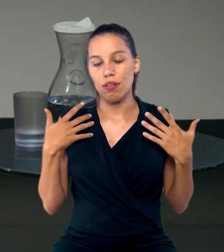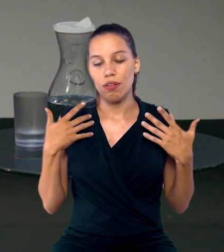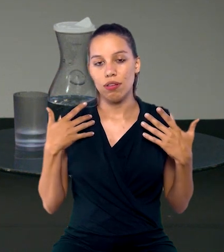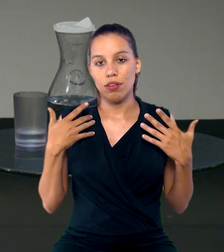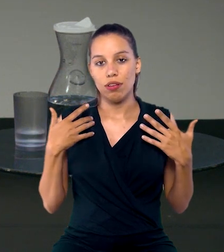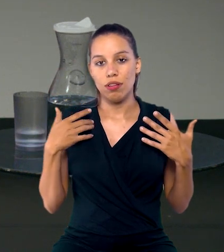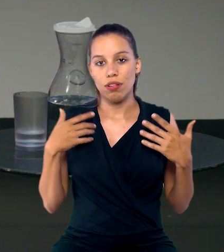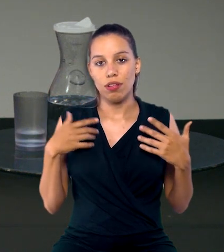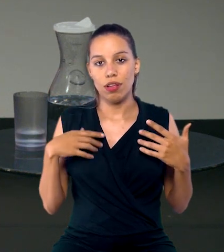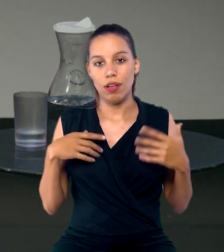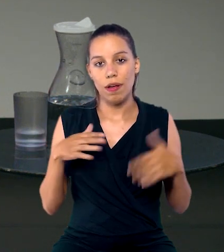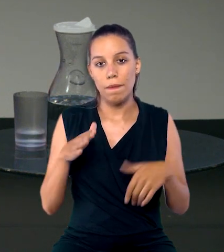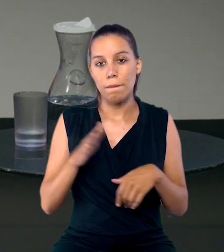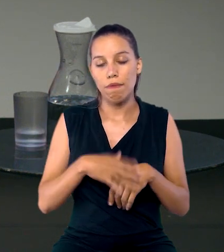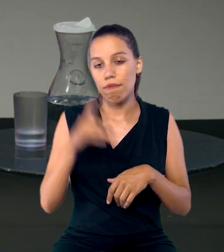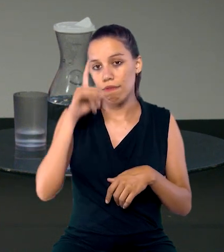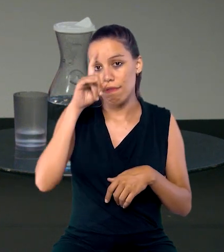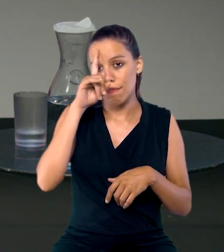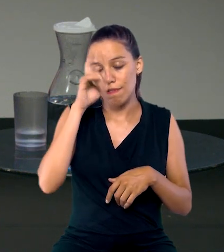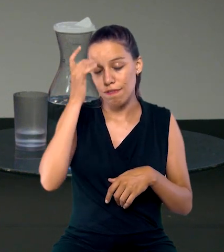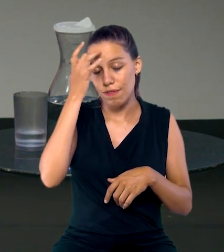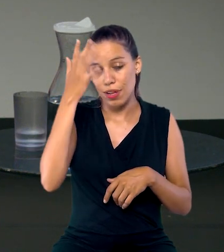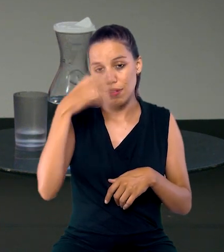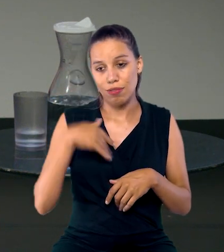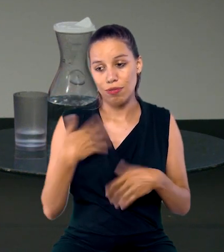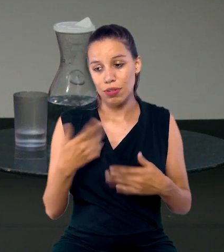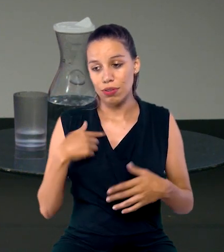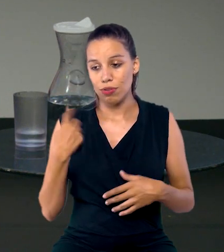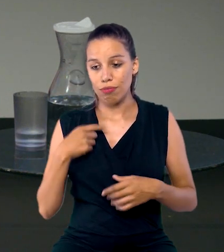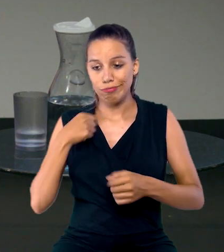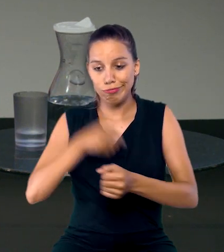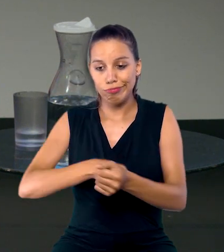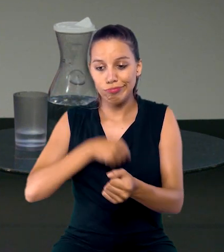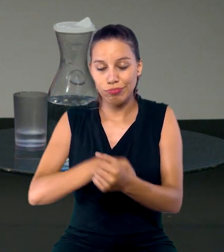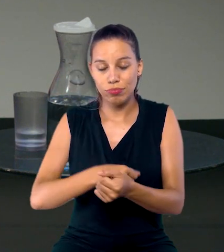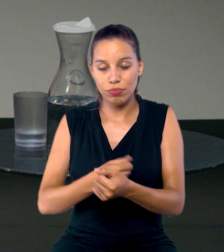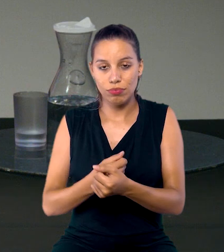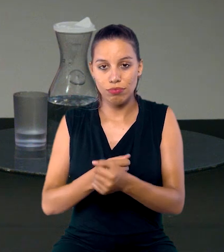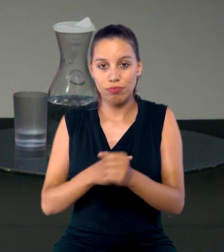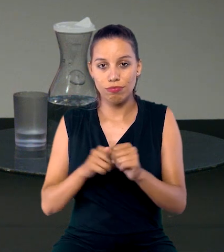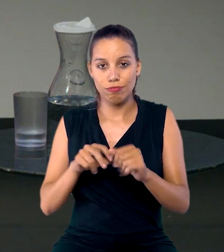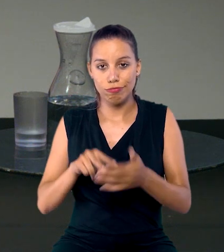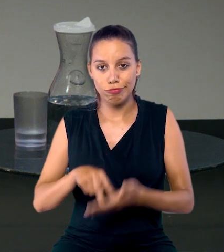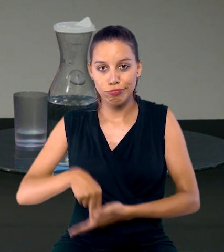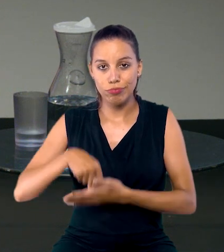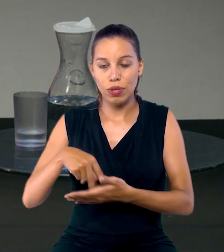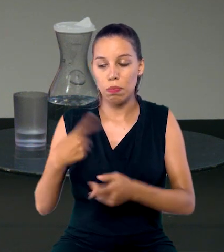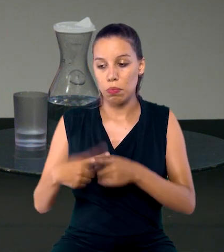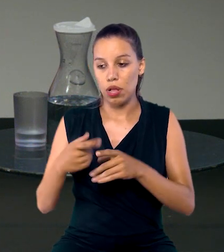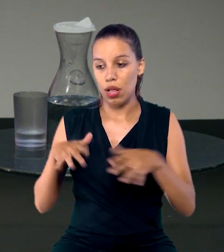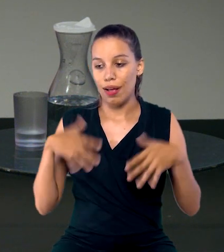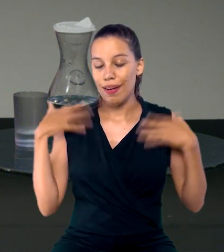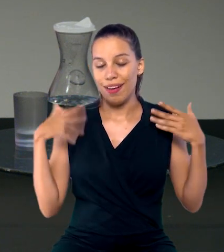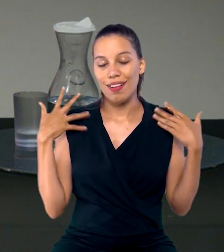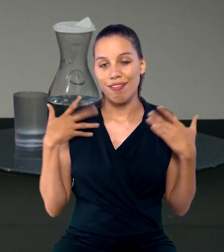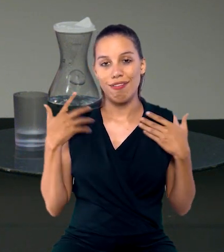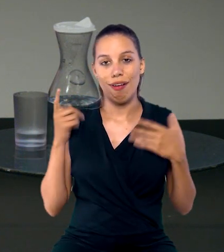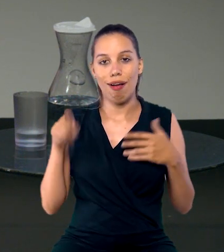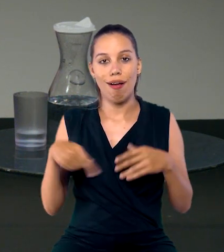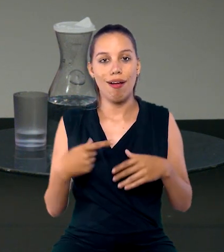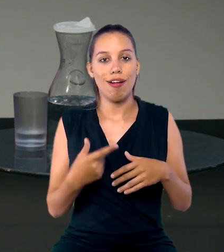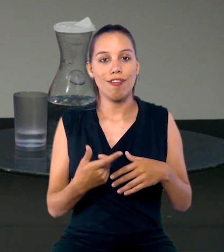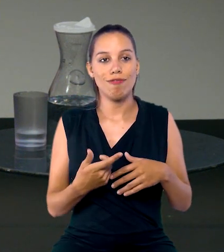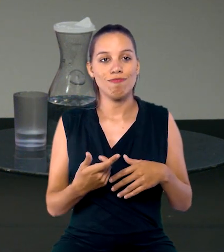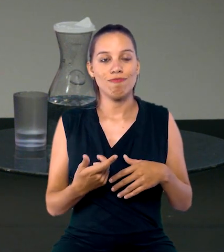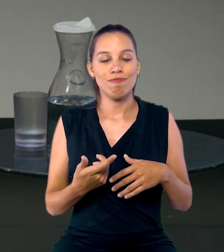Mas é muito fácil quando a gente está lutando na floresta. Porque a alegria é um instrumento